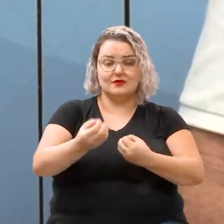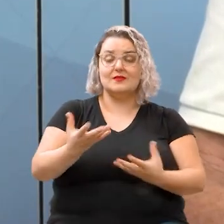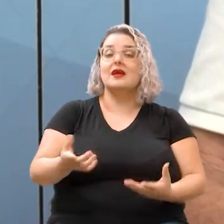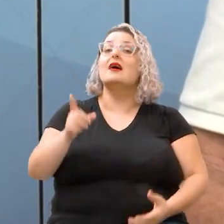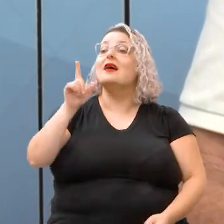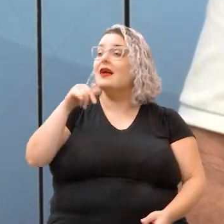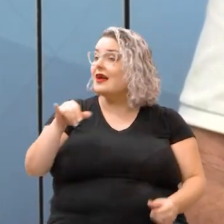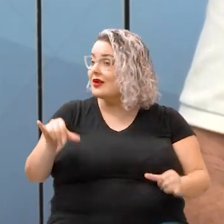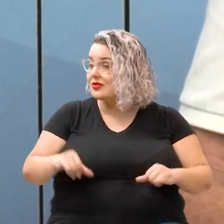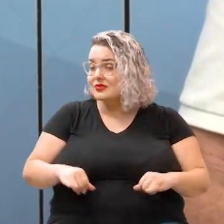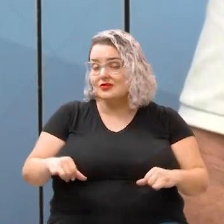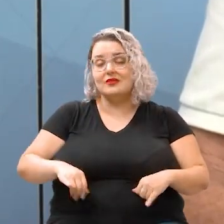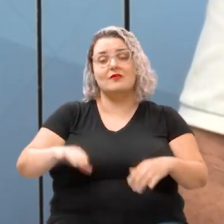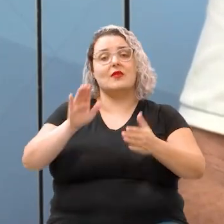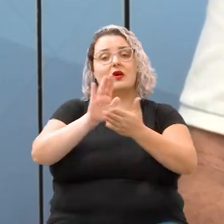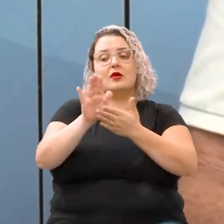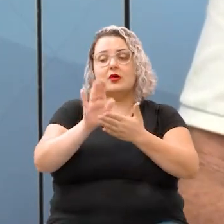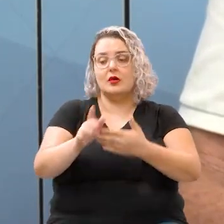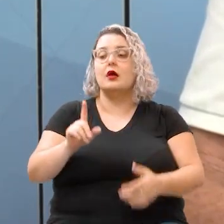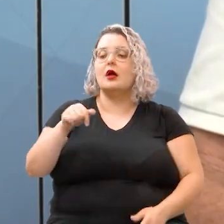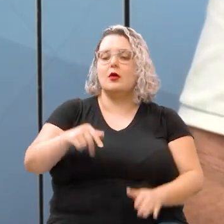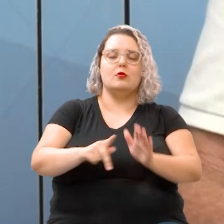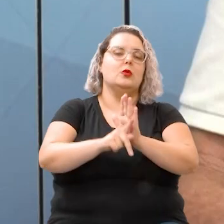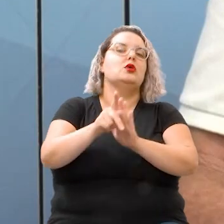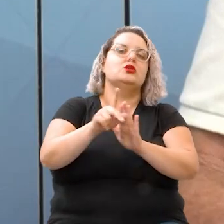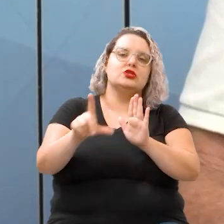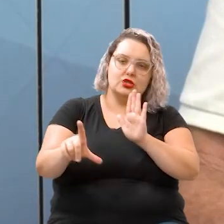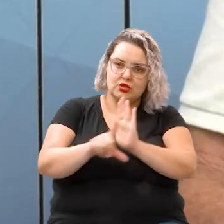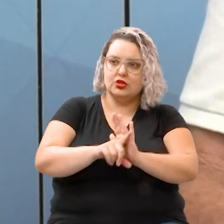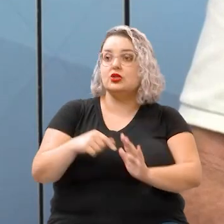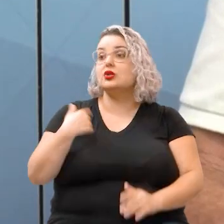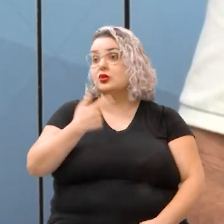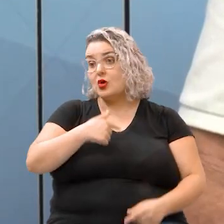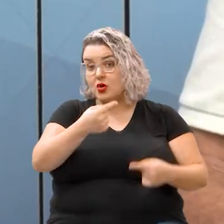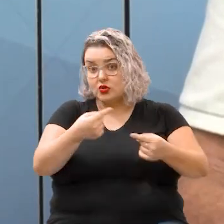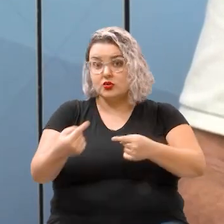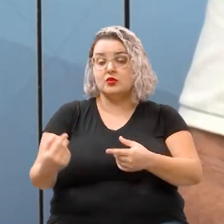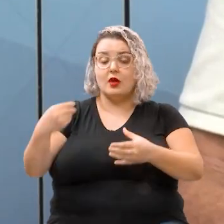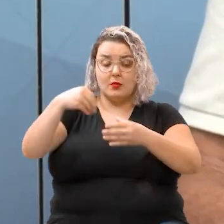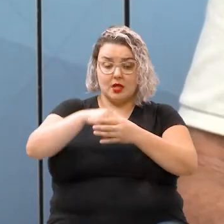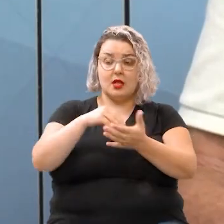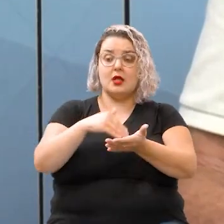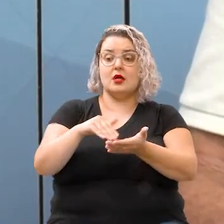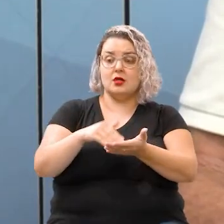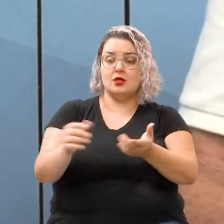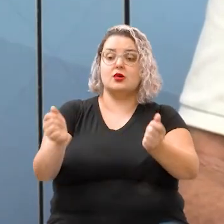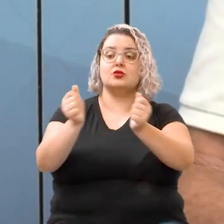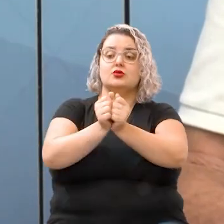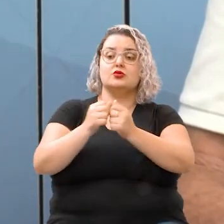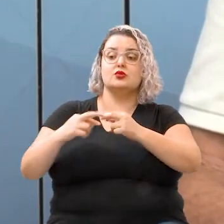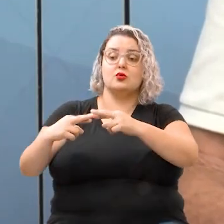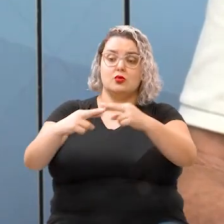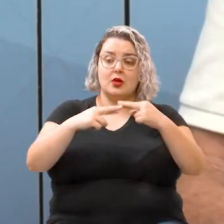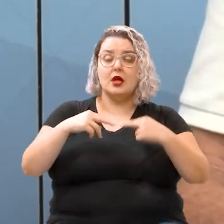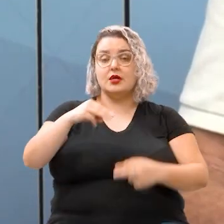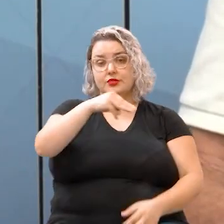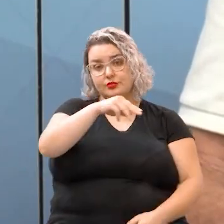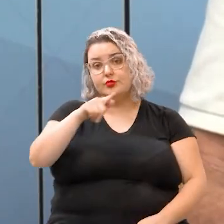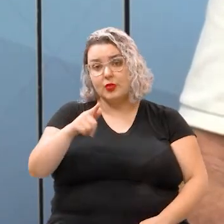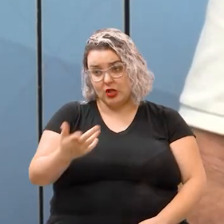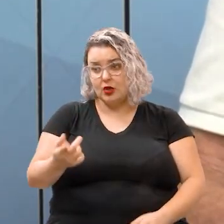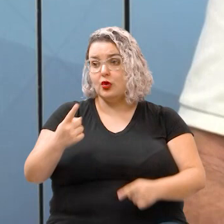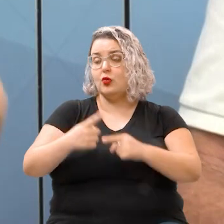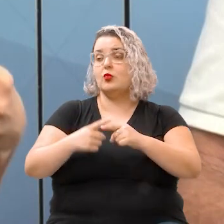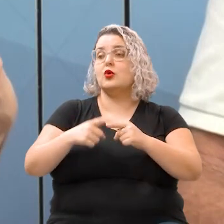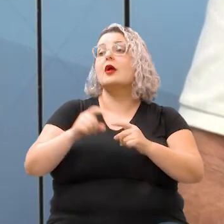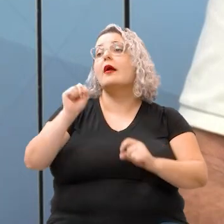é um sofrimento, é um custo. Então é um projeto de lei que realmente a gente está discutindo para dentro da secretaria junto com a Rede Mário Gatti, porque a Rede Mário